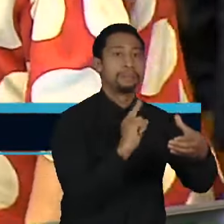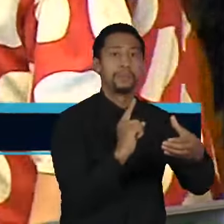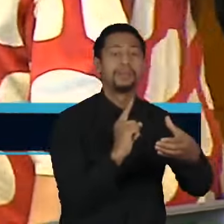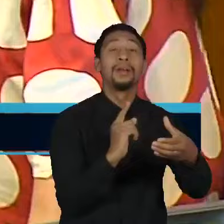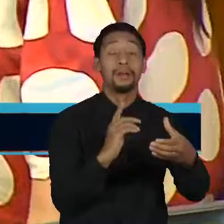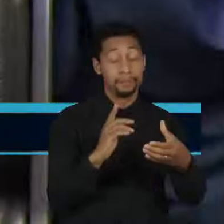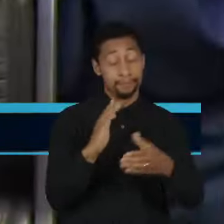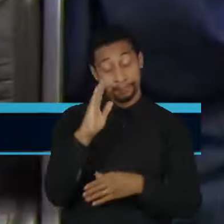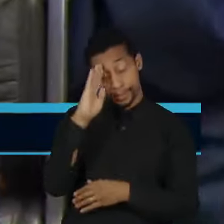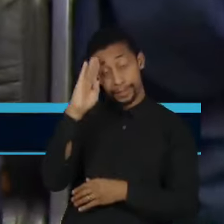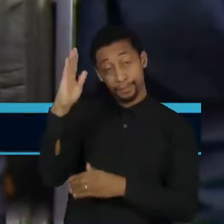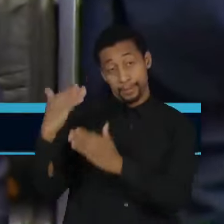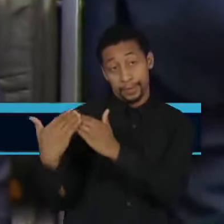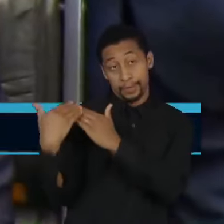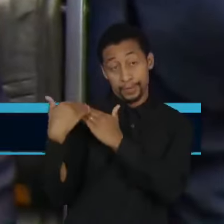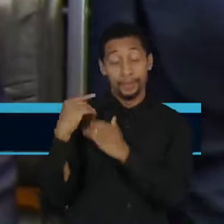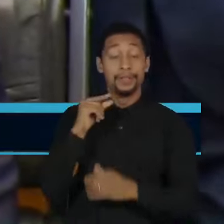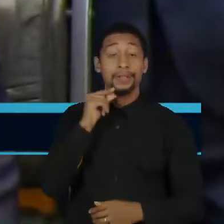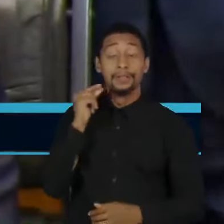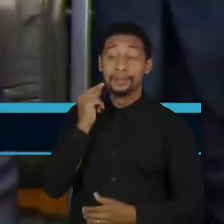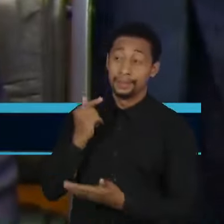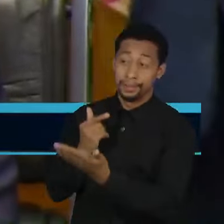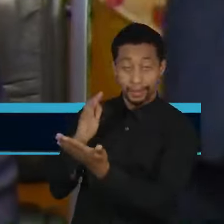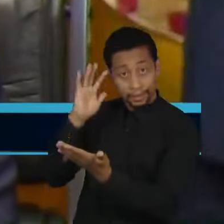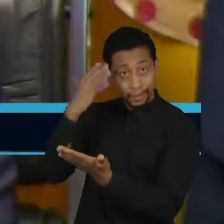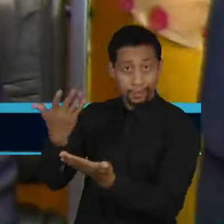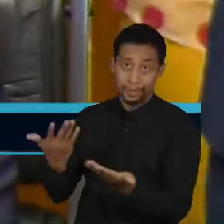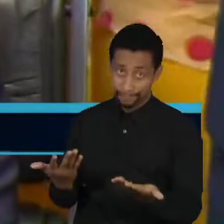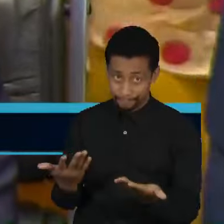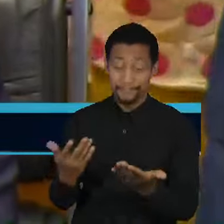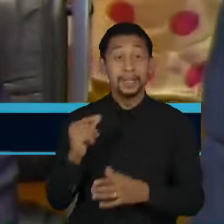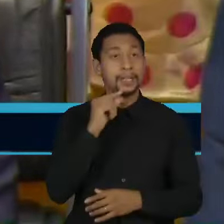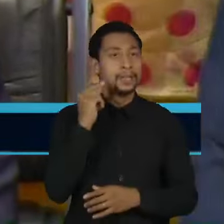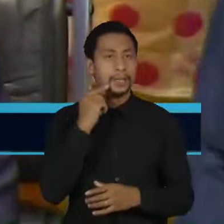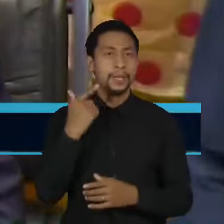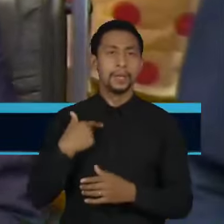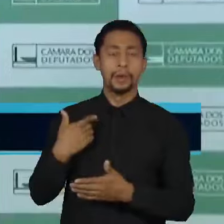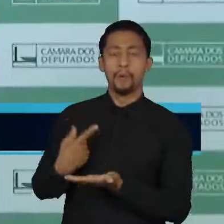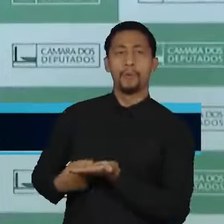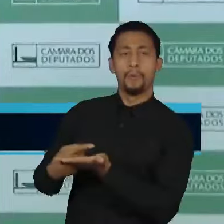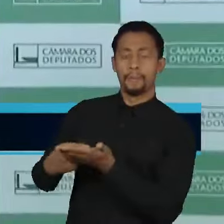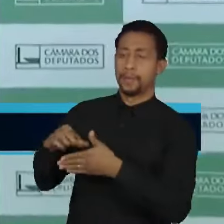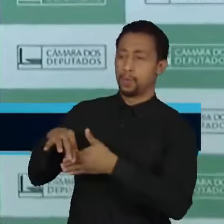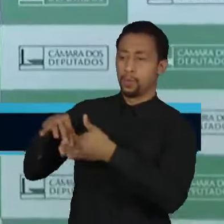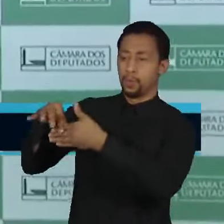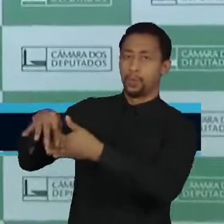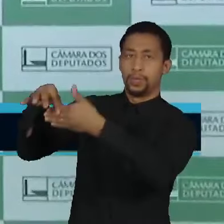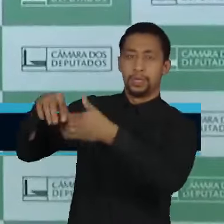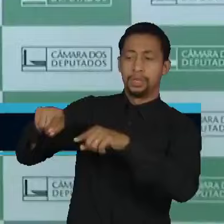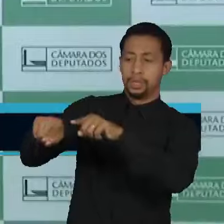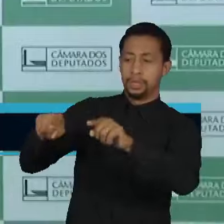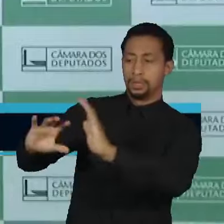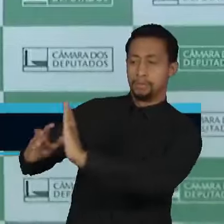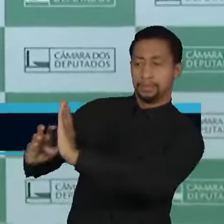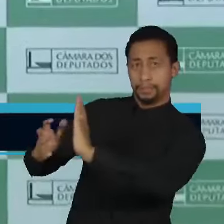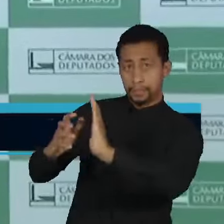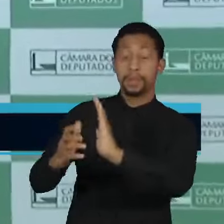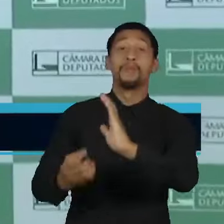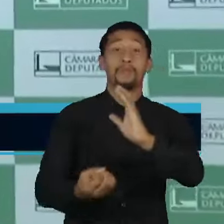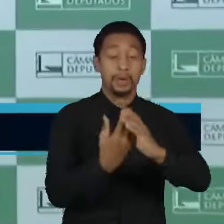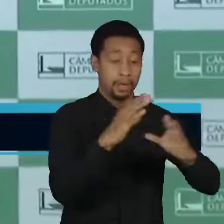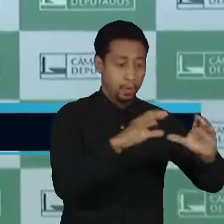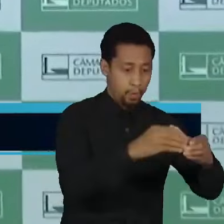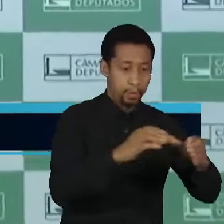presidente da Câmara Artur Lira negocia com os caciques partidários Inclusive a criação de dois grupos de trabalho